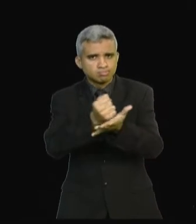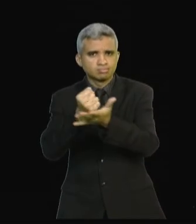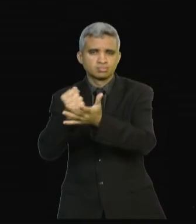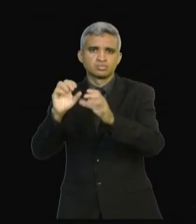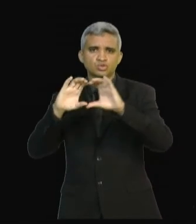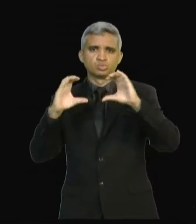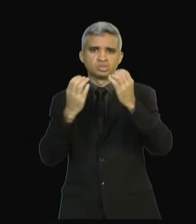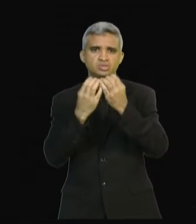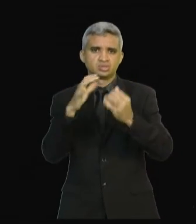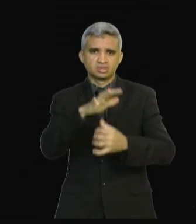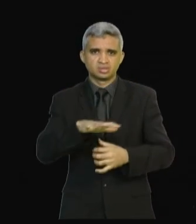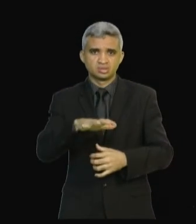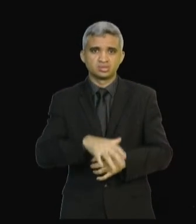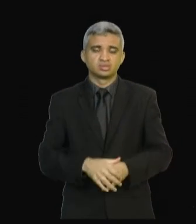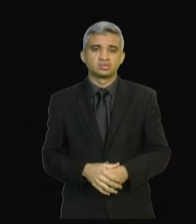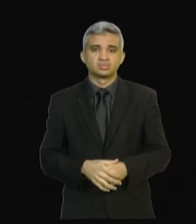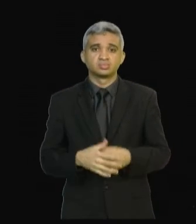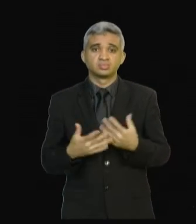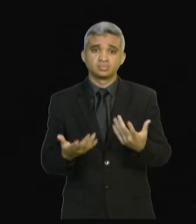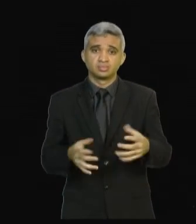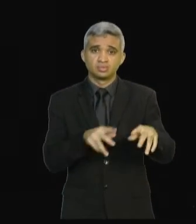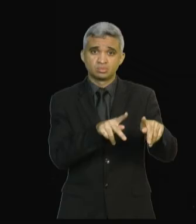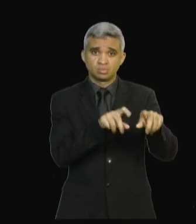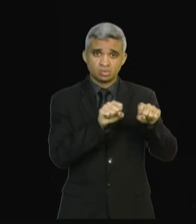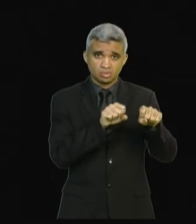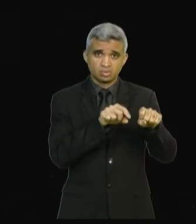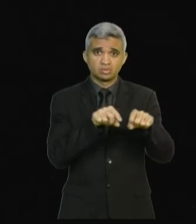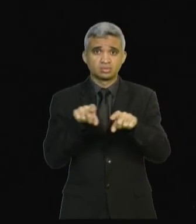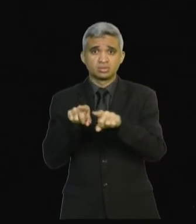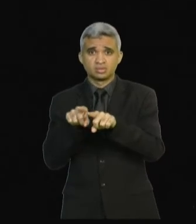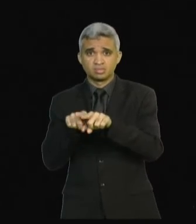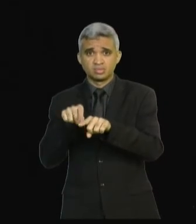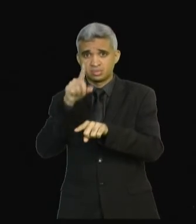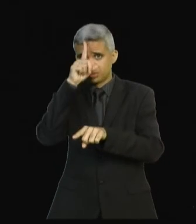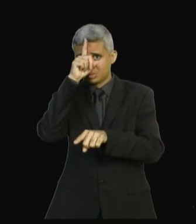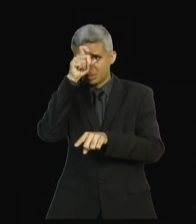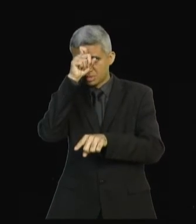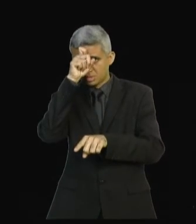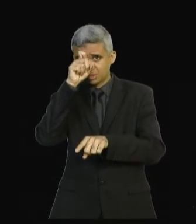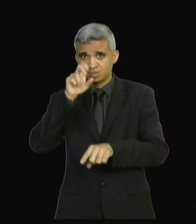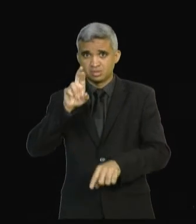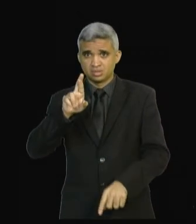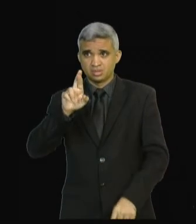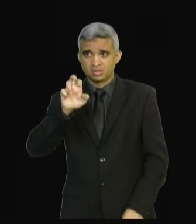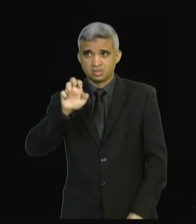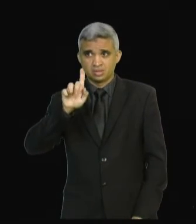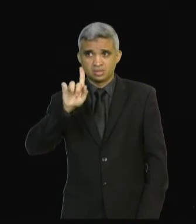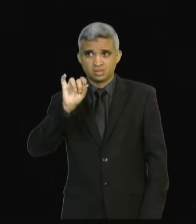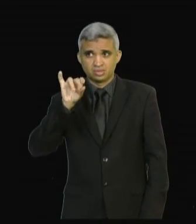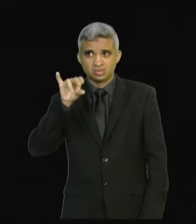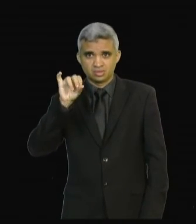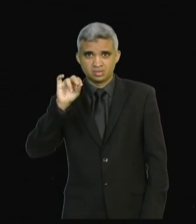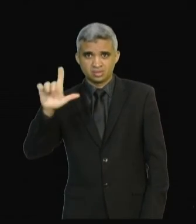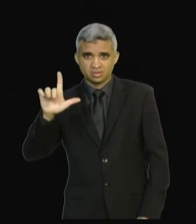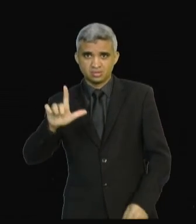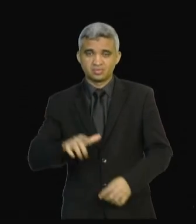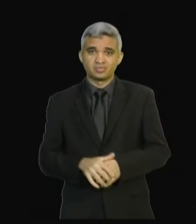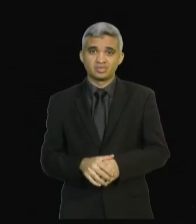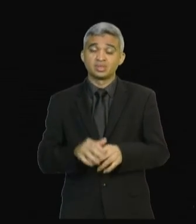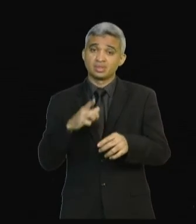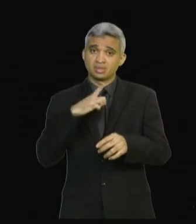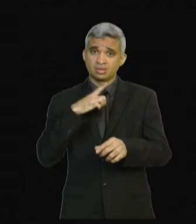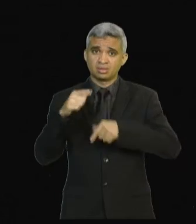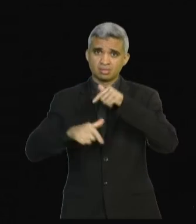a repetir, tanto o PROCON quanto o Hospital Regional atendia uma população circunvizinha, não prestando um serviço de